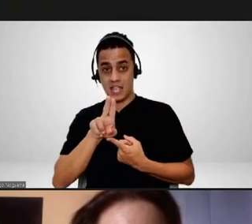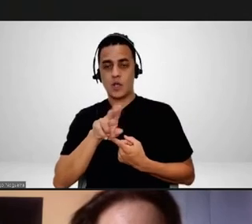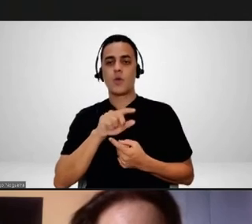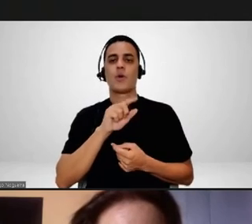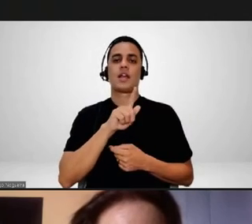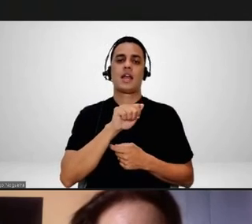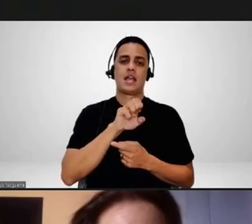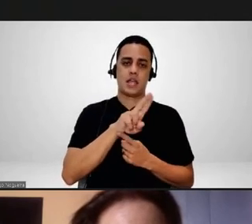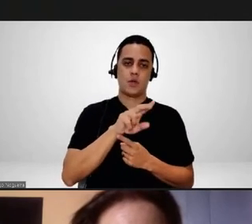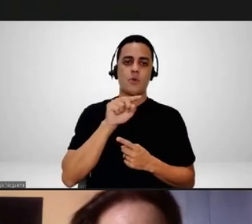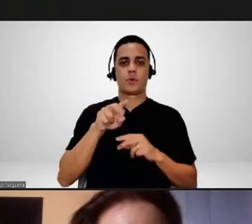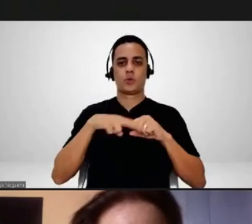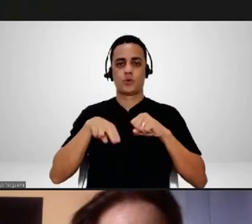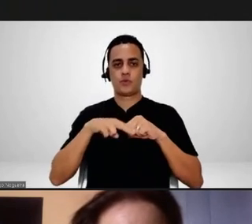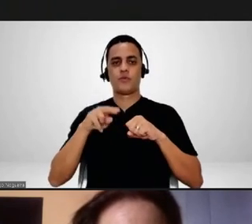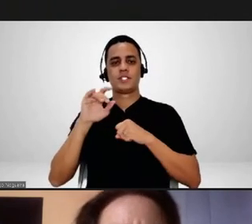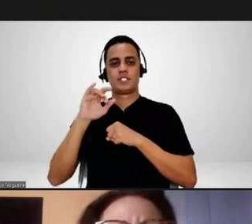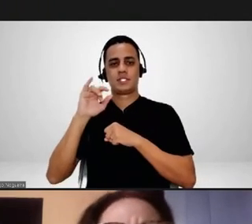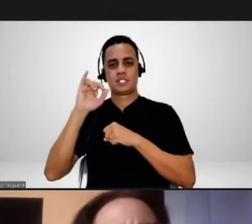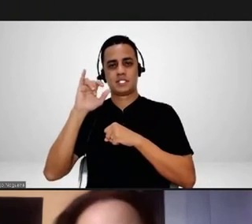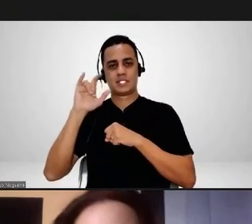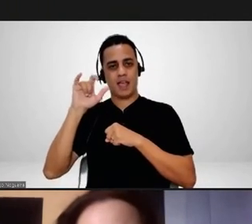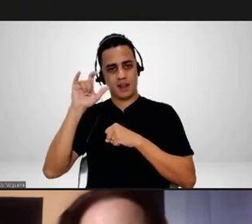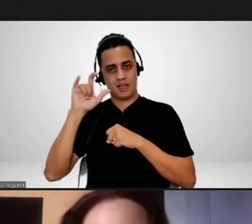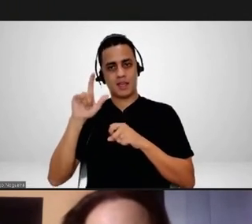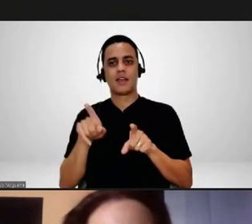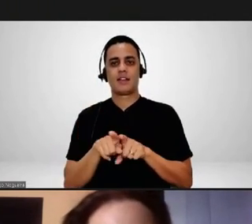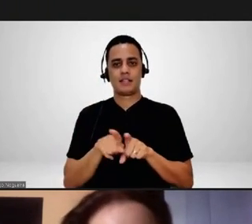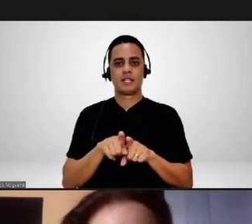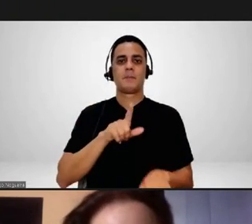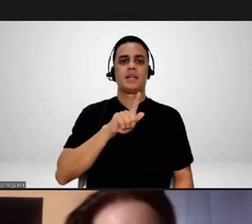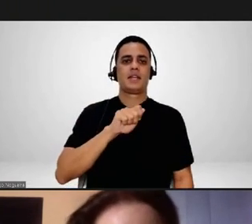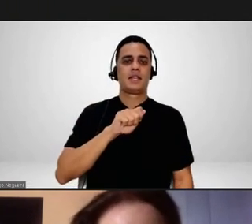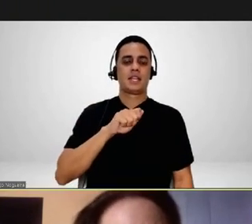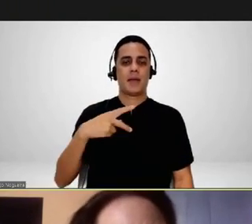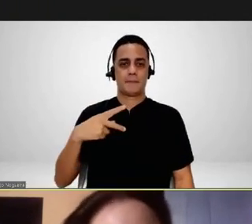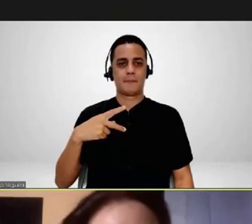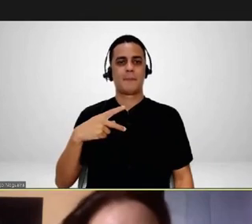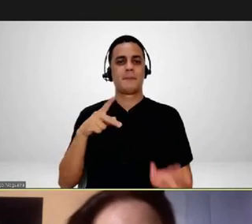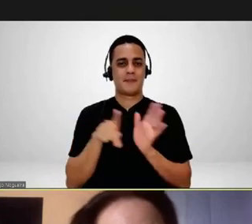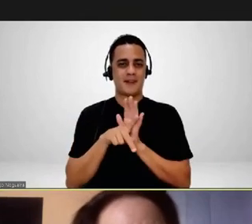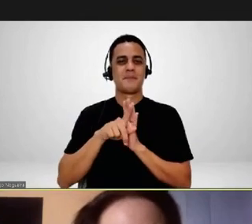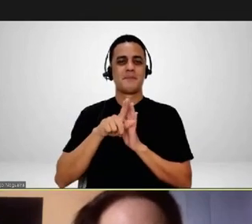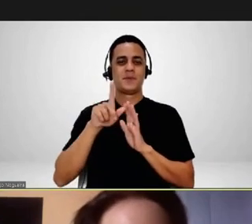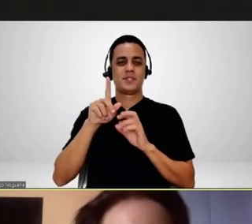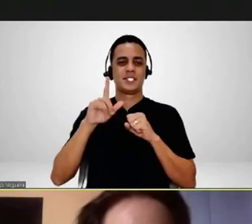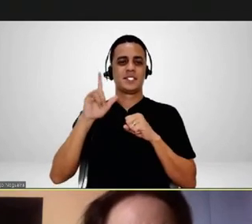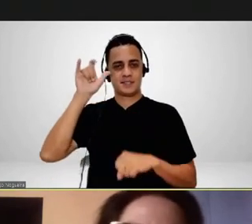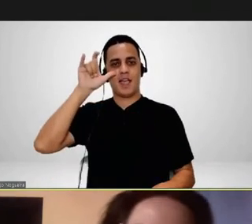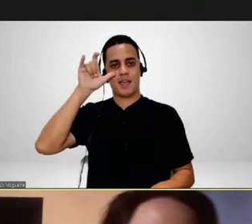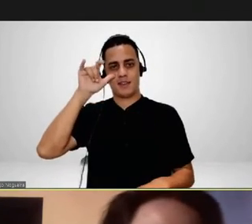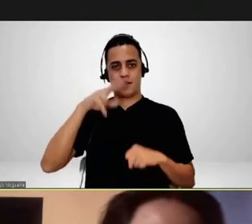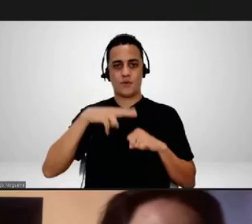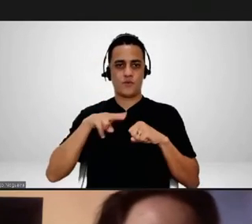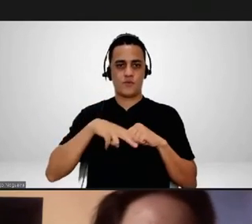e gap.ufes também no Instagram. Tá joia. Vai ser um prazer. Tá joia. Professoras,